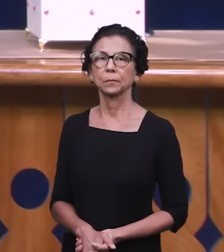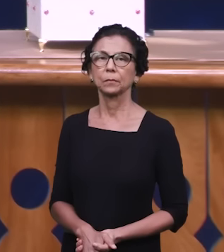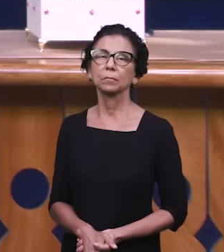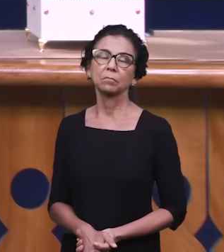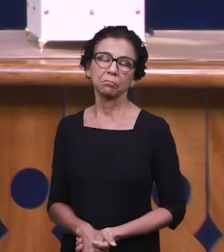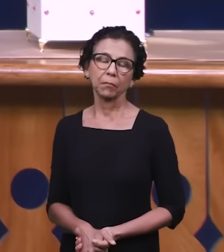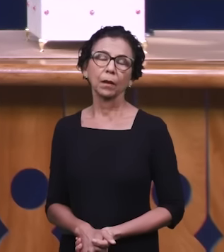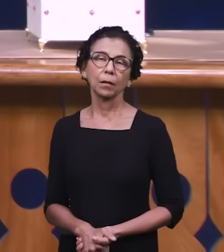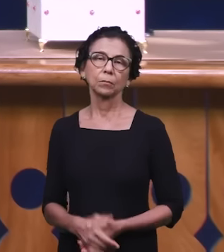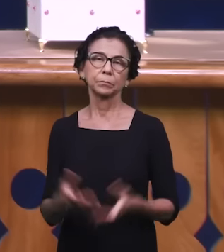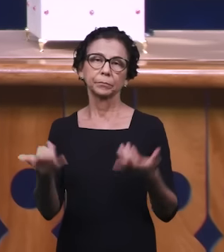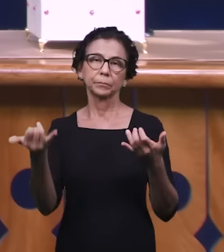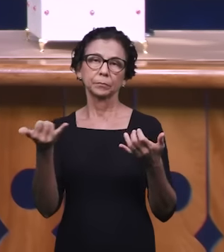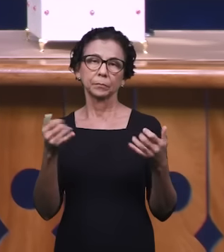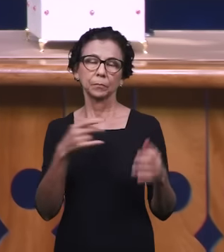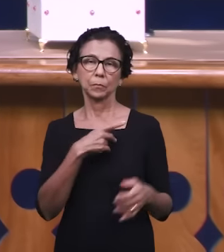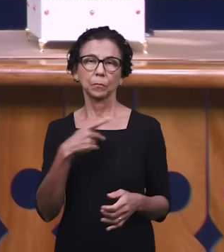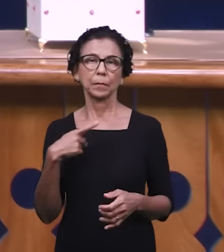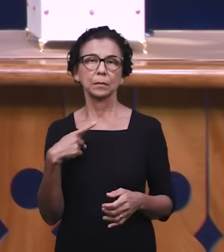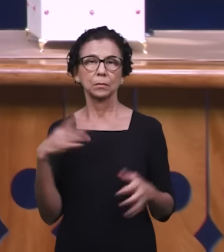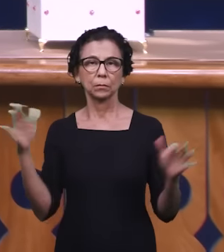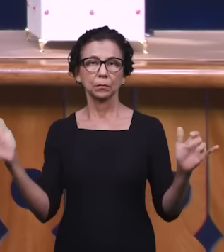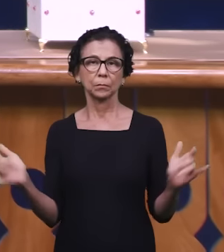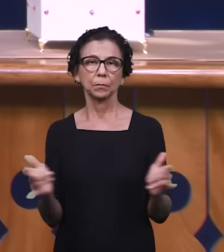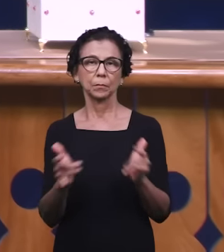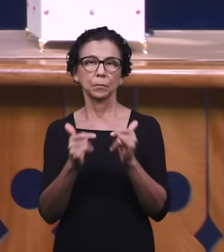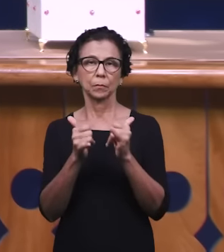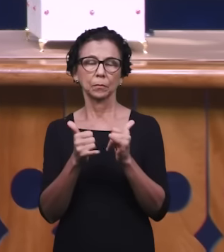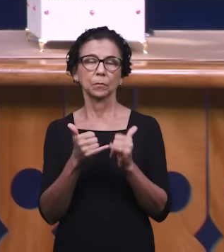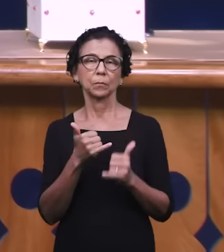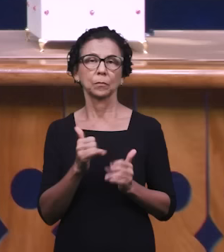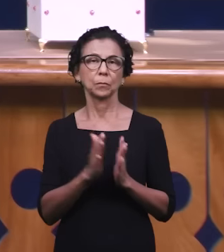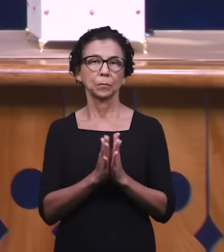3076. Você pode ligar, haverá um pastor para te atender,